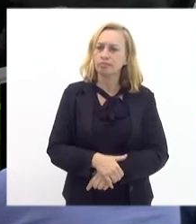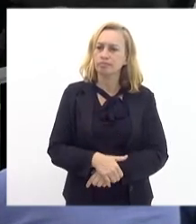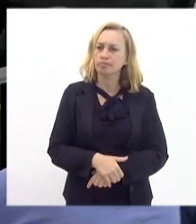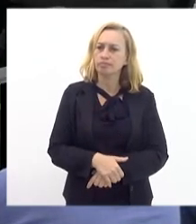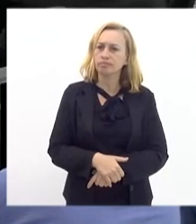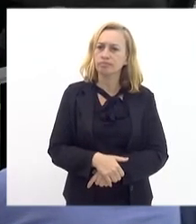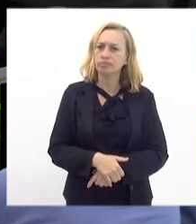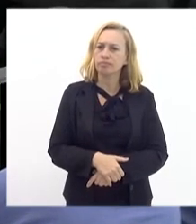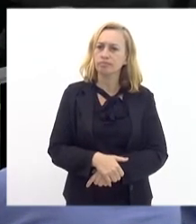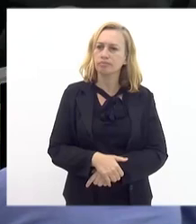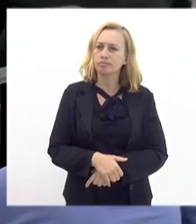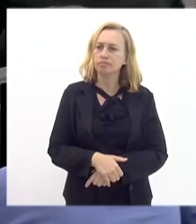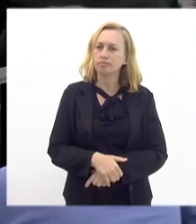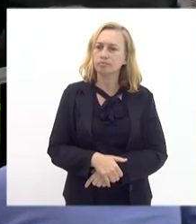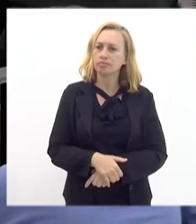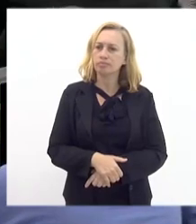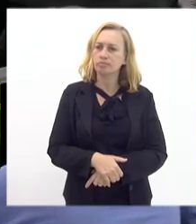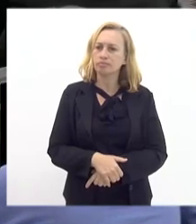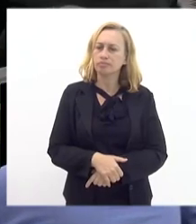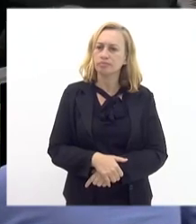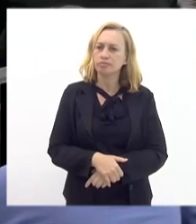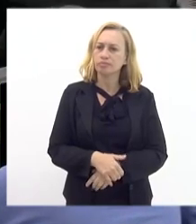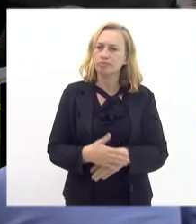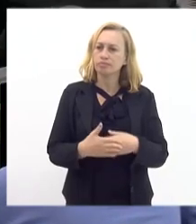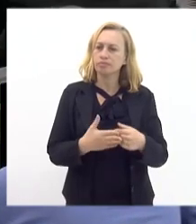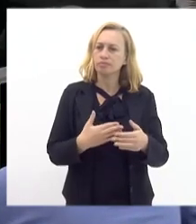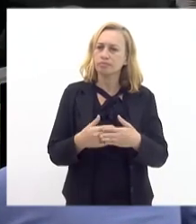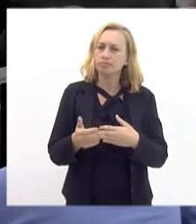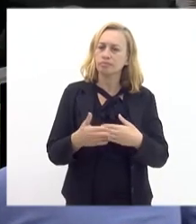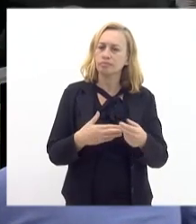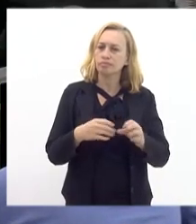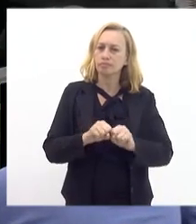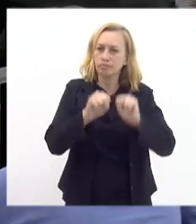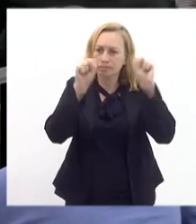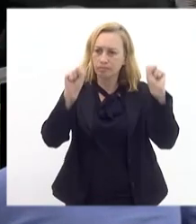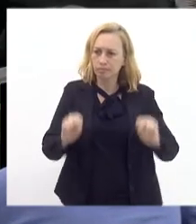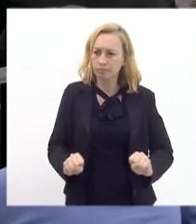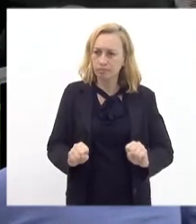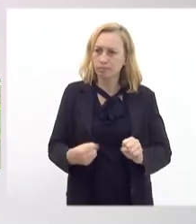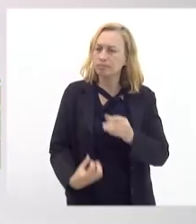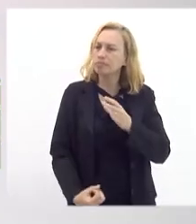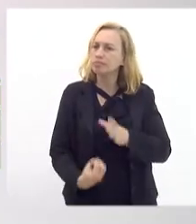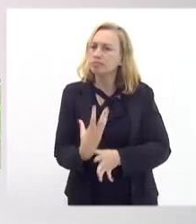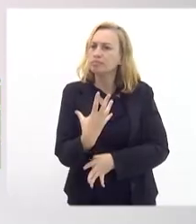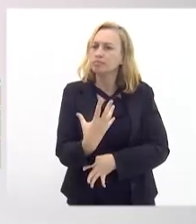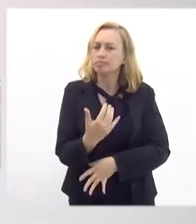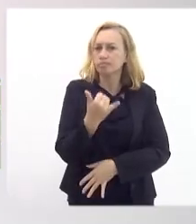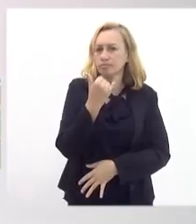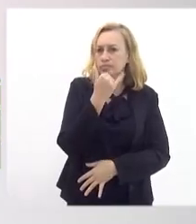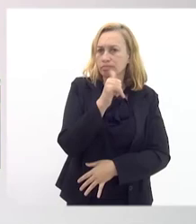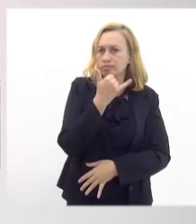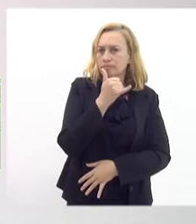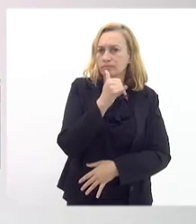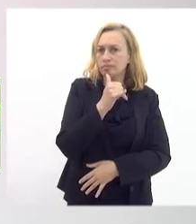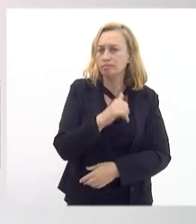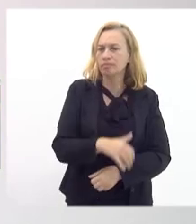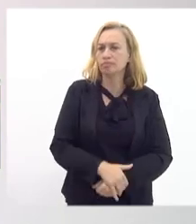e é que qualquer sistema de produção de energia